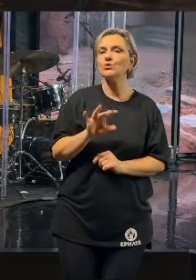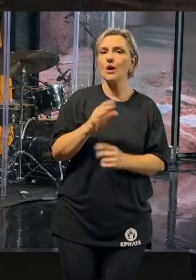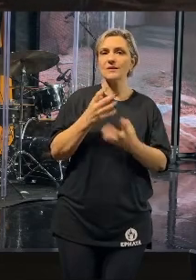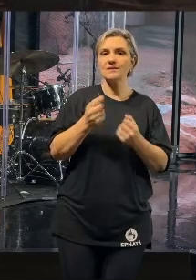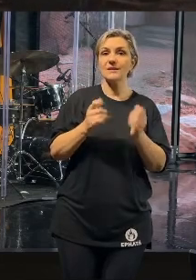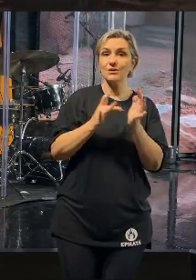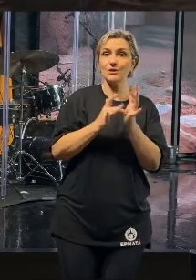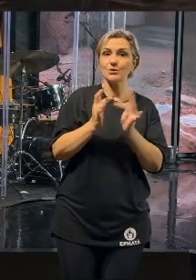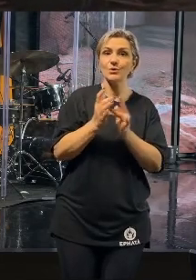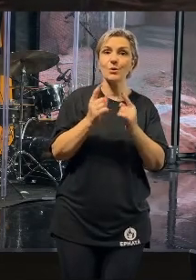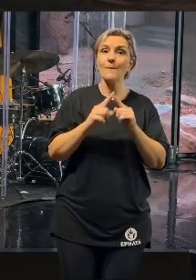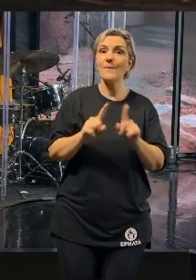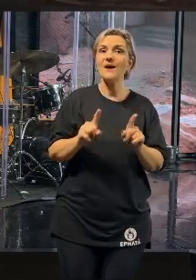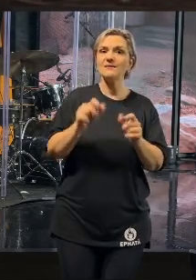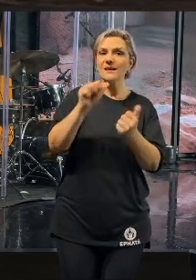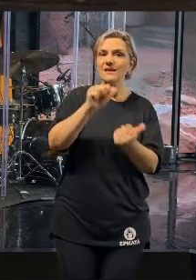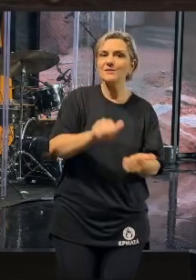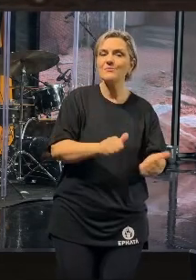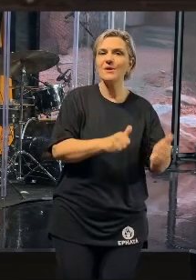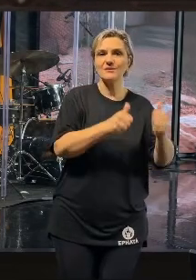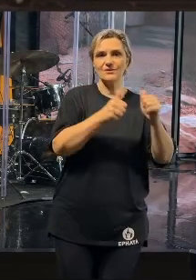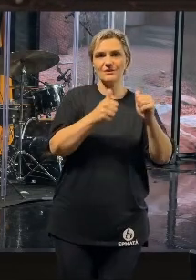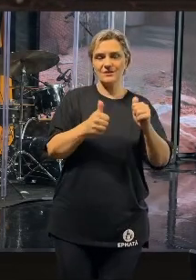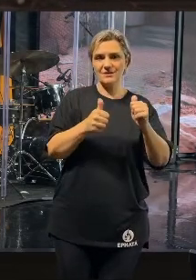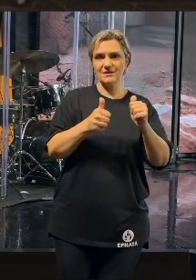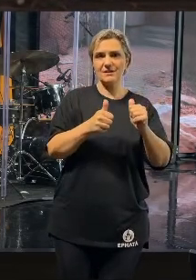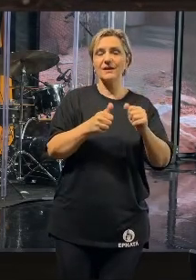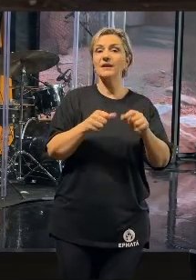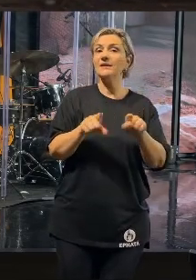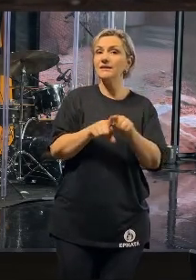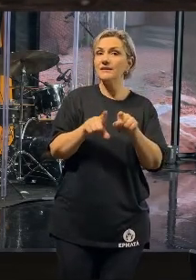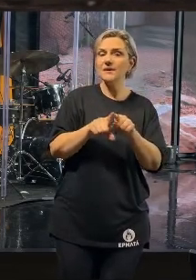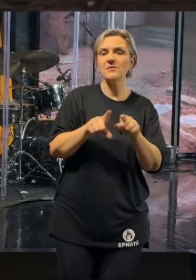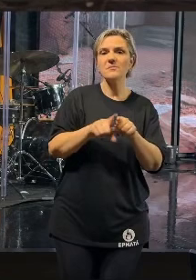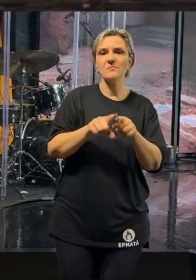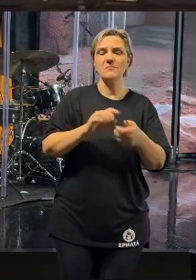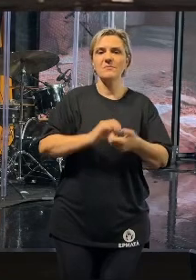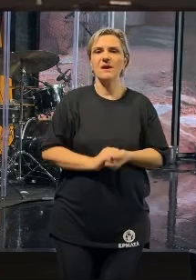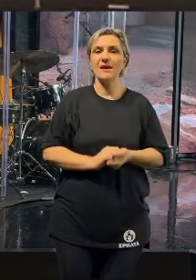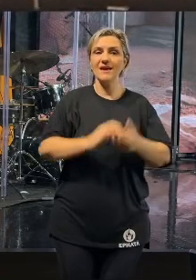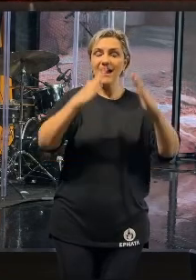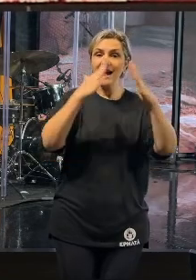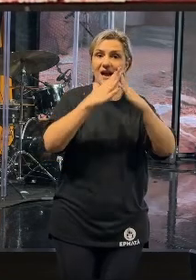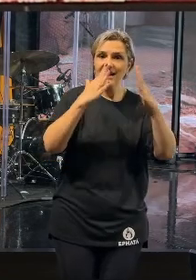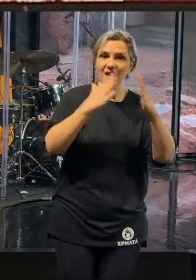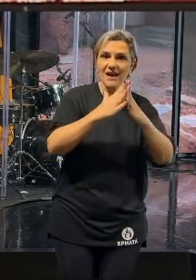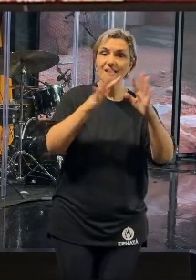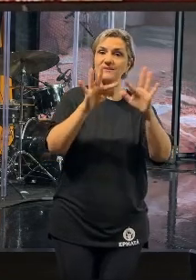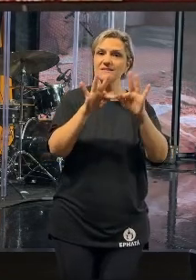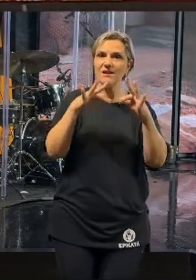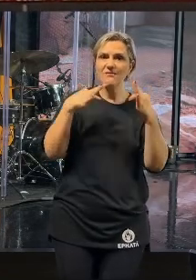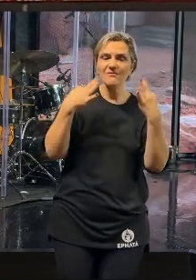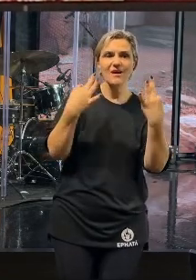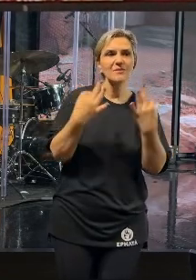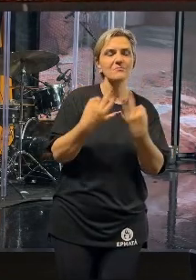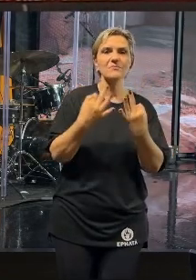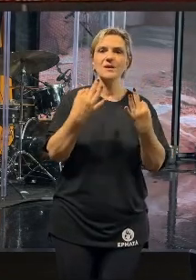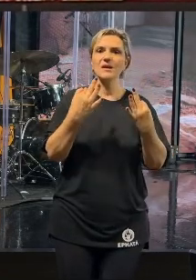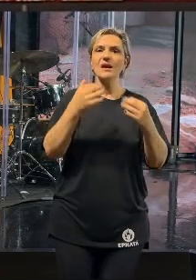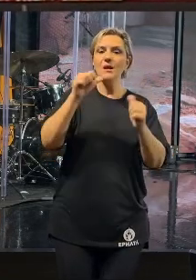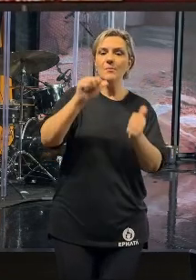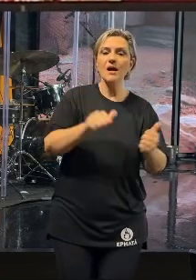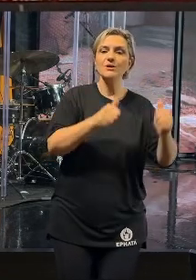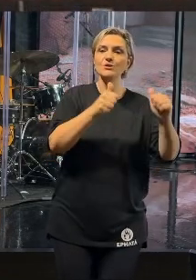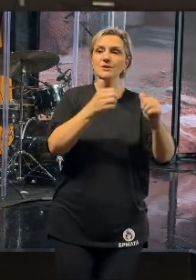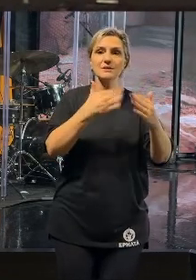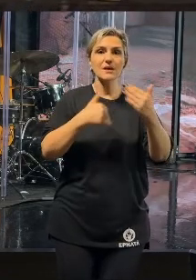também se batiza. Mas ela não só se converte ou se batiza, converte a casa, converte a família, batiza a casa